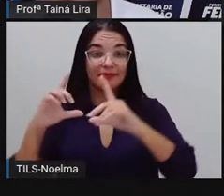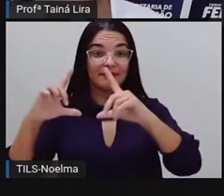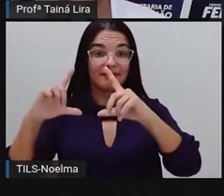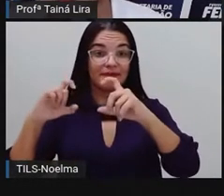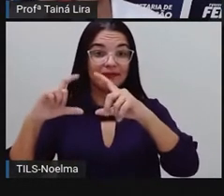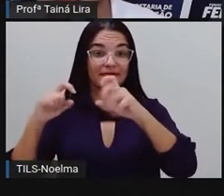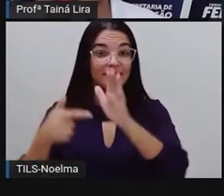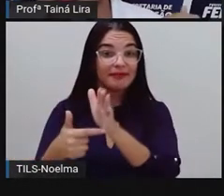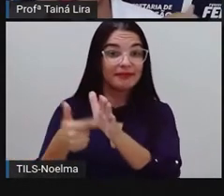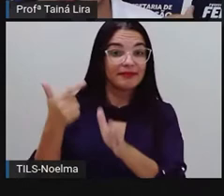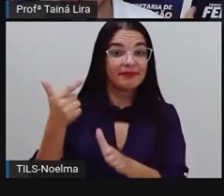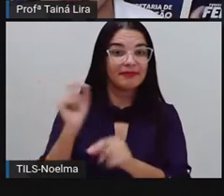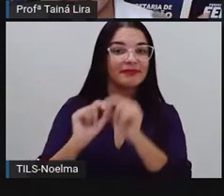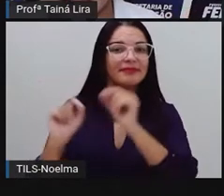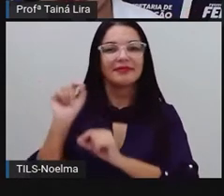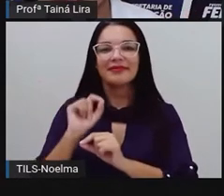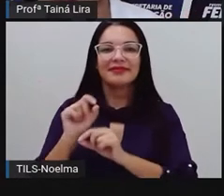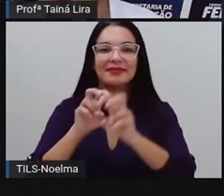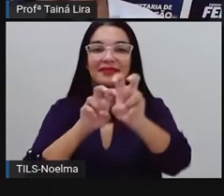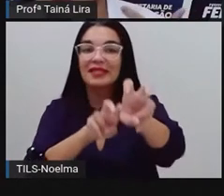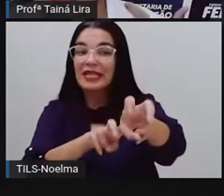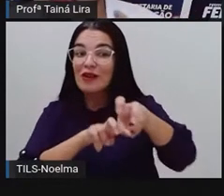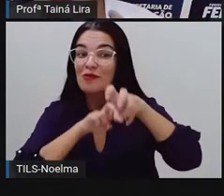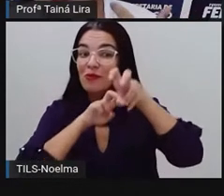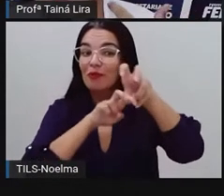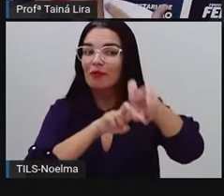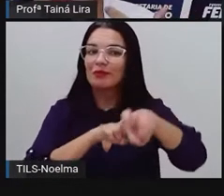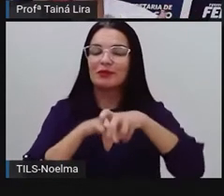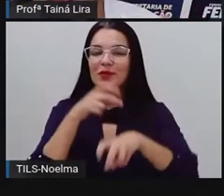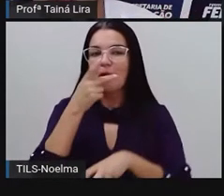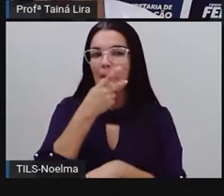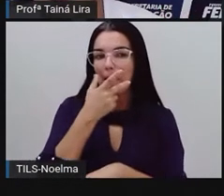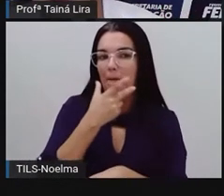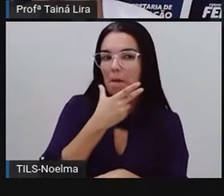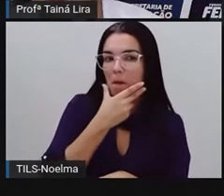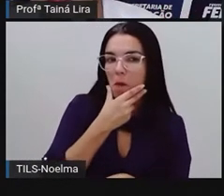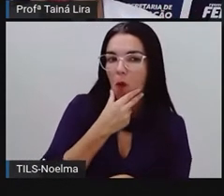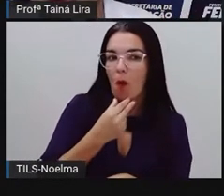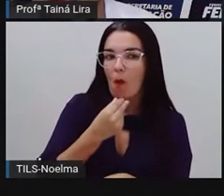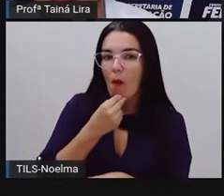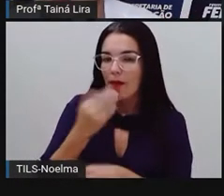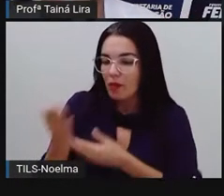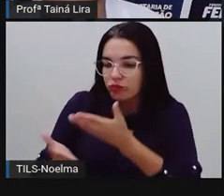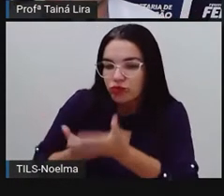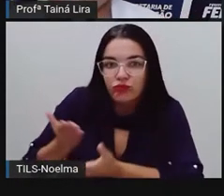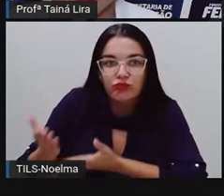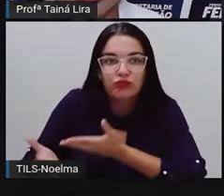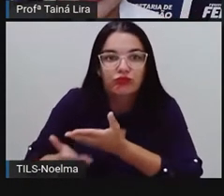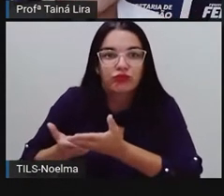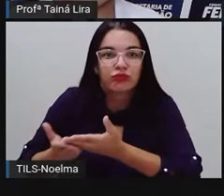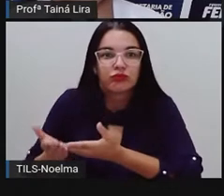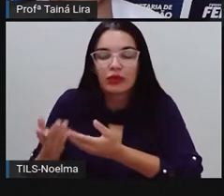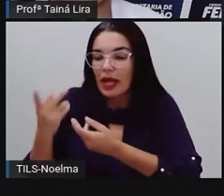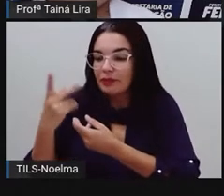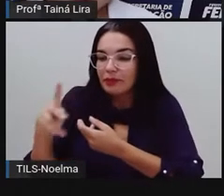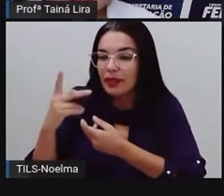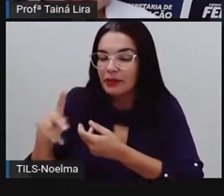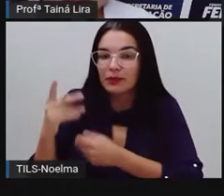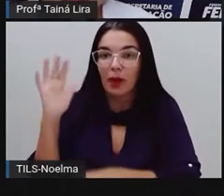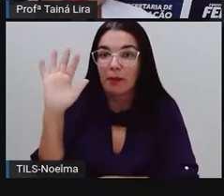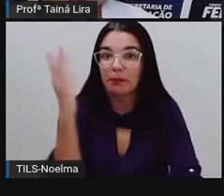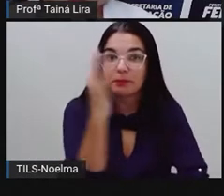aí e para a zona rural então nós temos aqui um trabalhador rural cuidando da sua